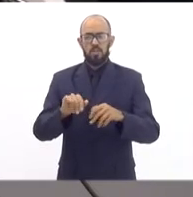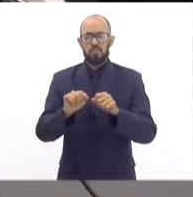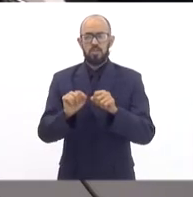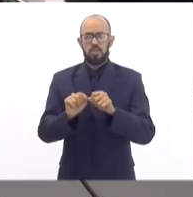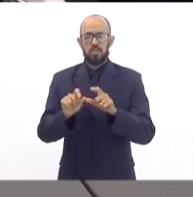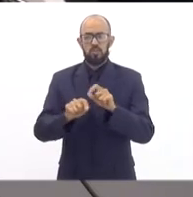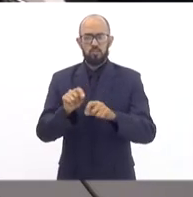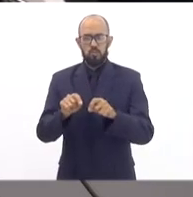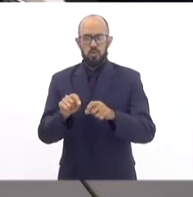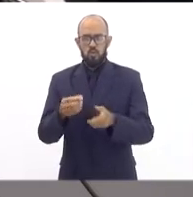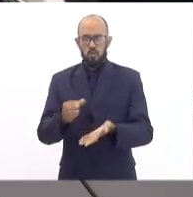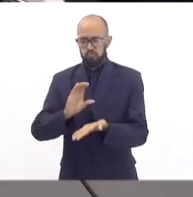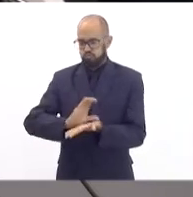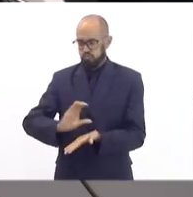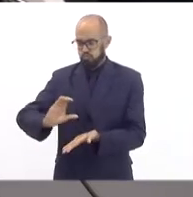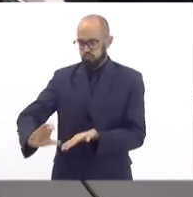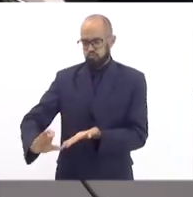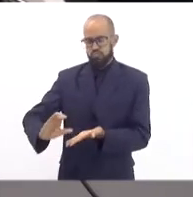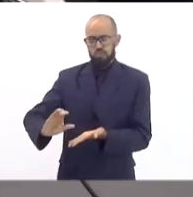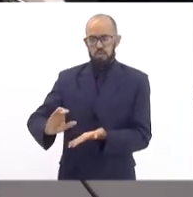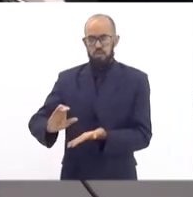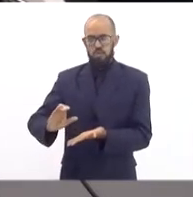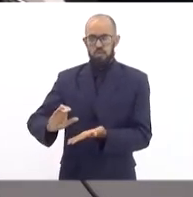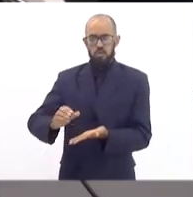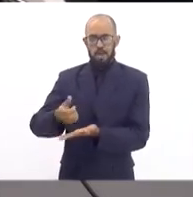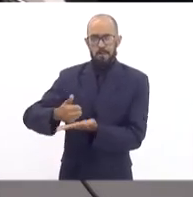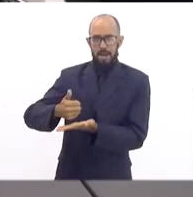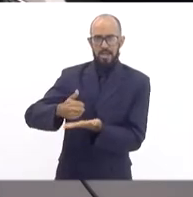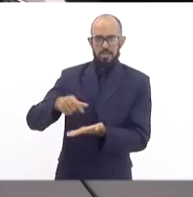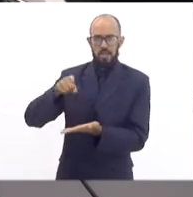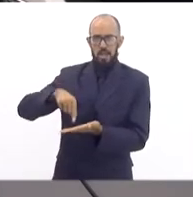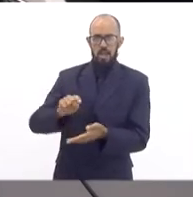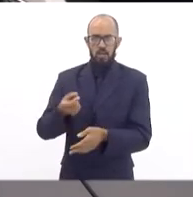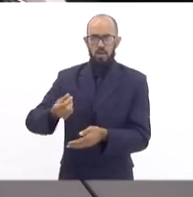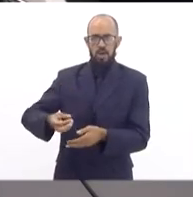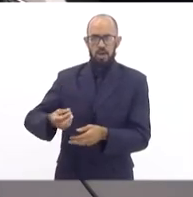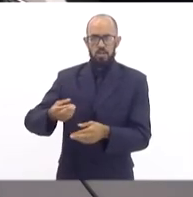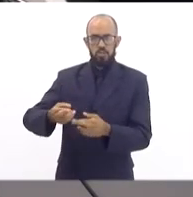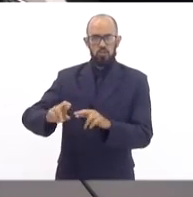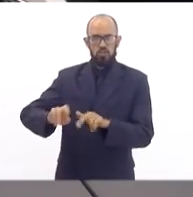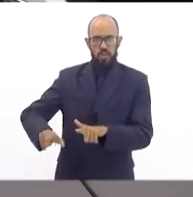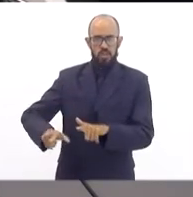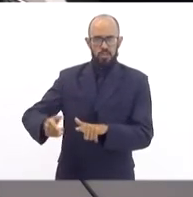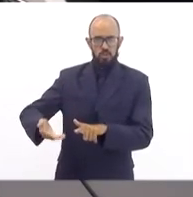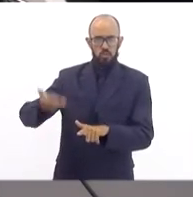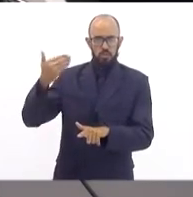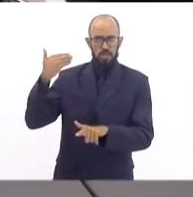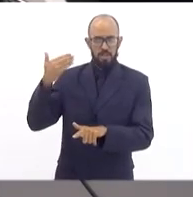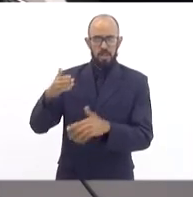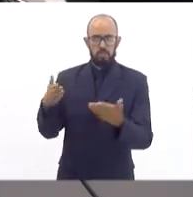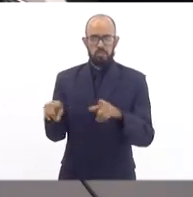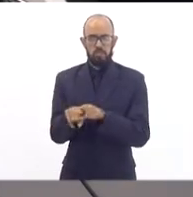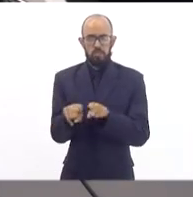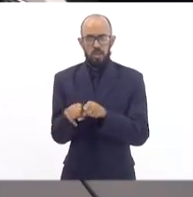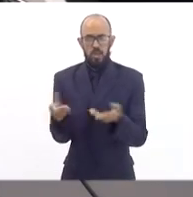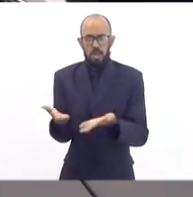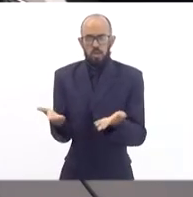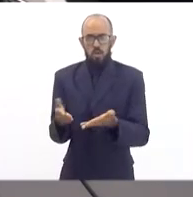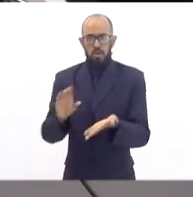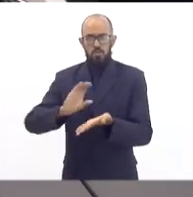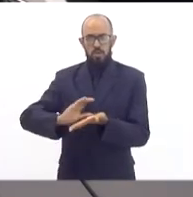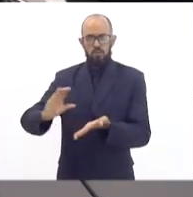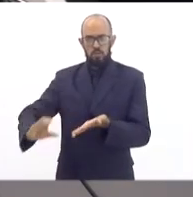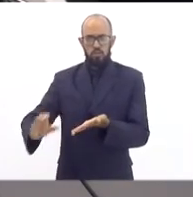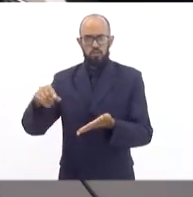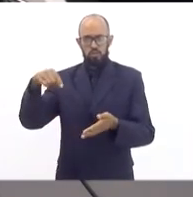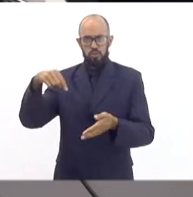um montante de dinheiro calculado com base nessa diferença tarifária do passado e de agora em prol de investimentos no sistema.